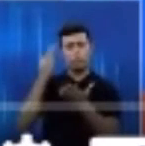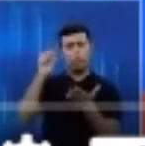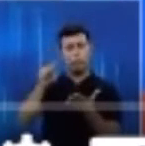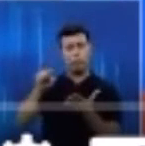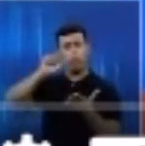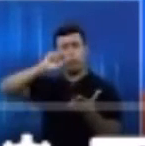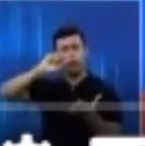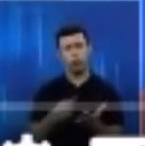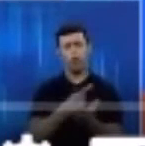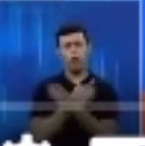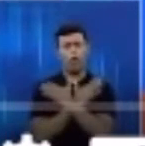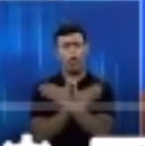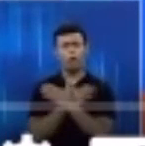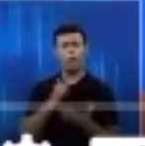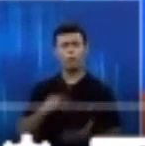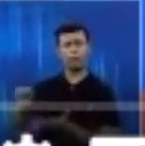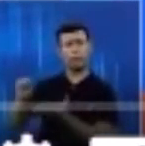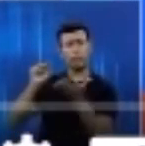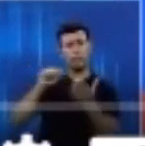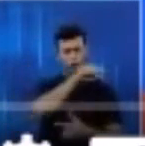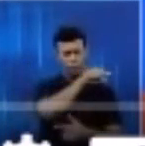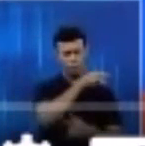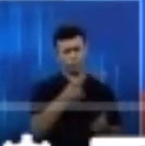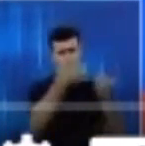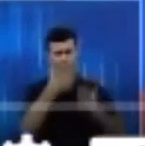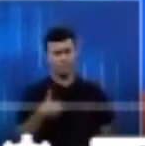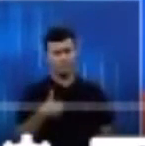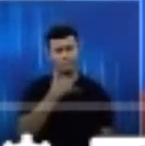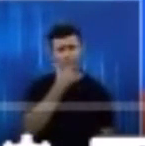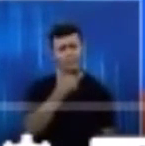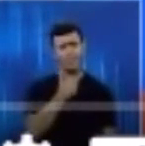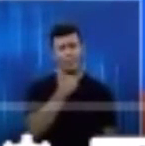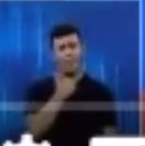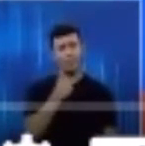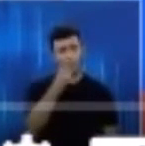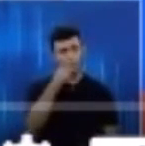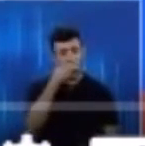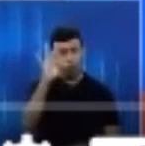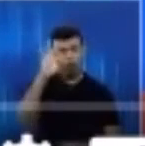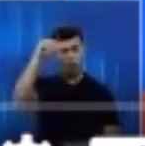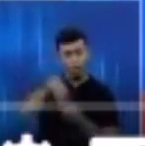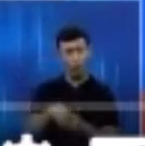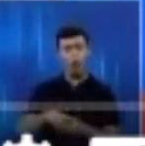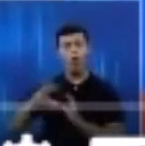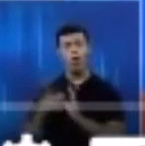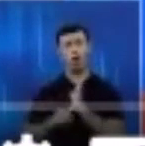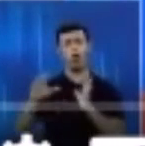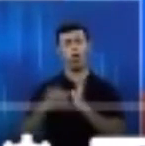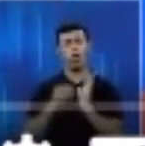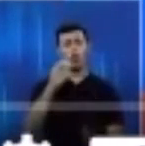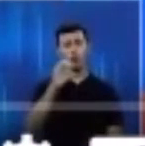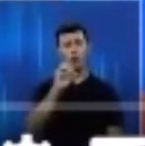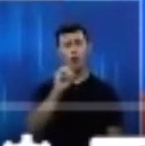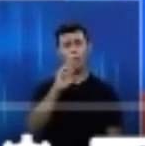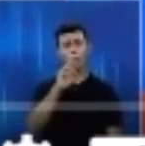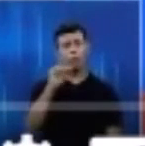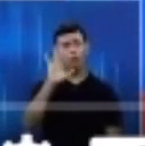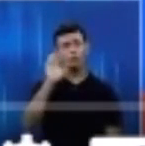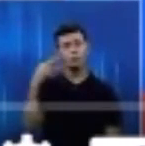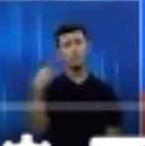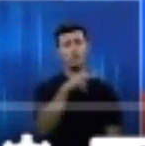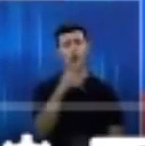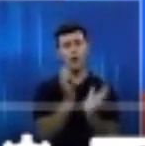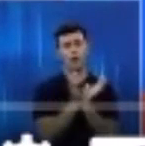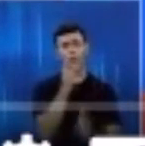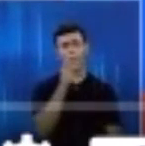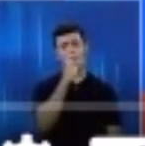400 mil desempregados. Senhores, na capital de São Paulo, e introduziu favor a corrupção no país. Tem manual de corrupção no seu partido. Então, eu respeito